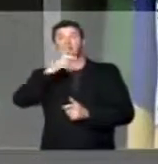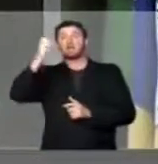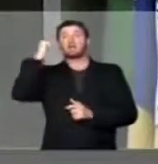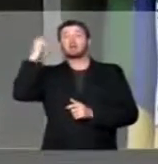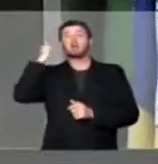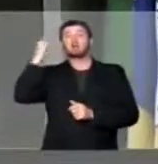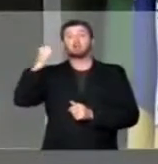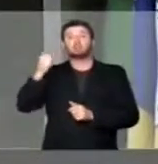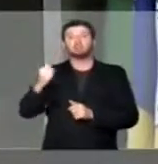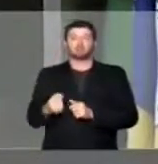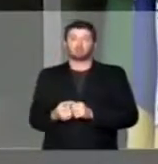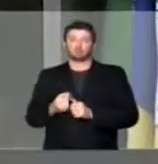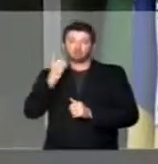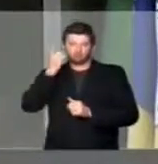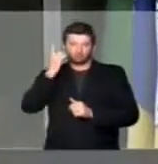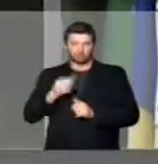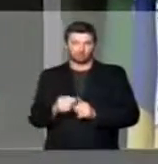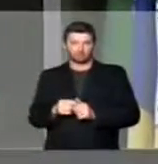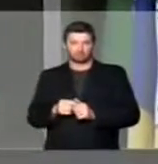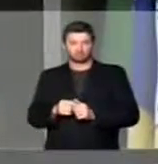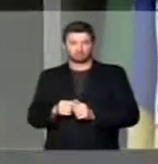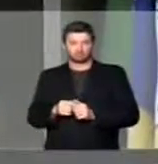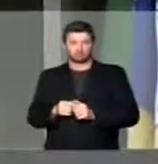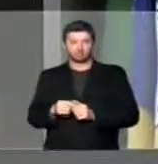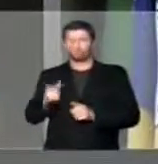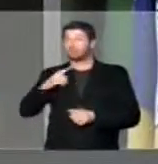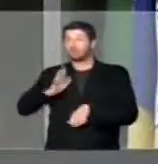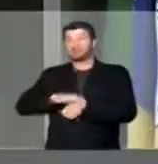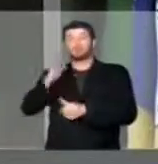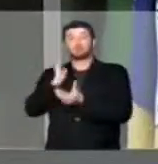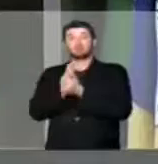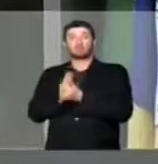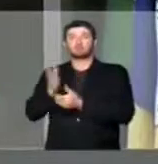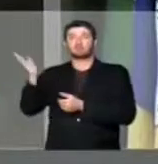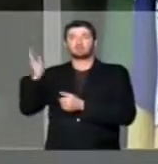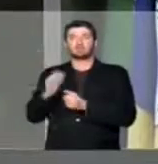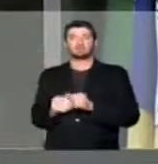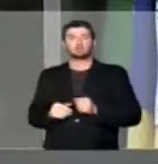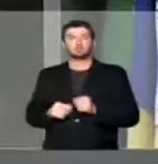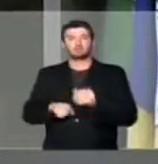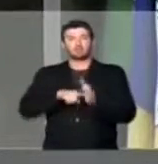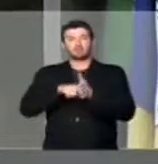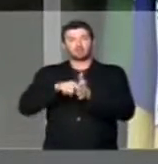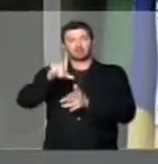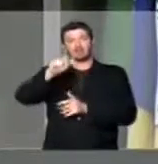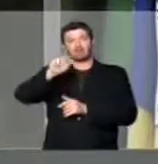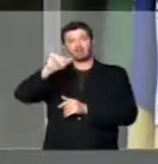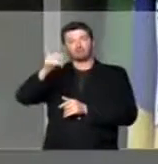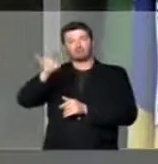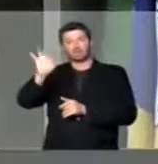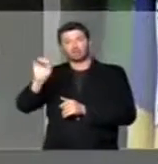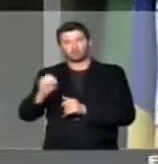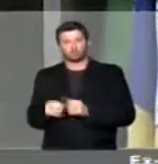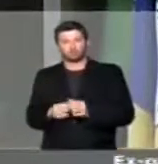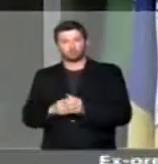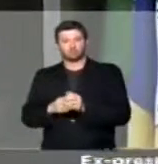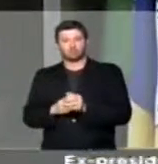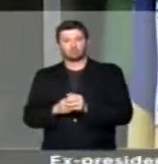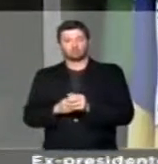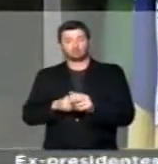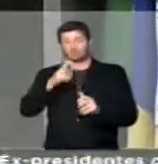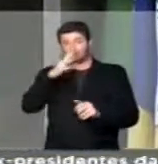dos parlamentares é o que tem mais processos na operação lava-jato nenhuma denúncia